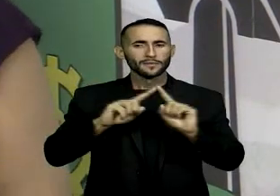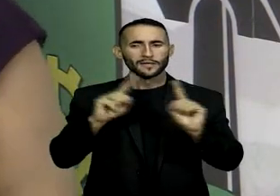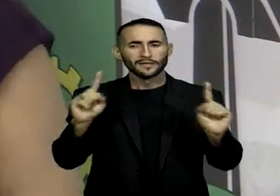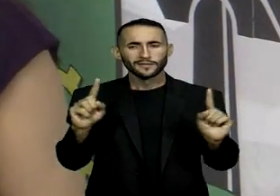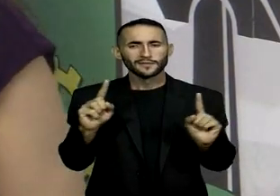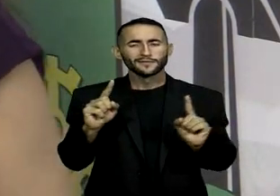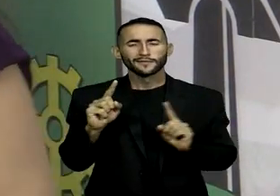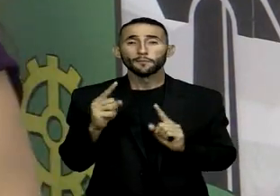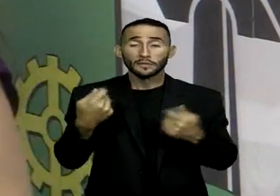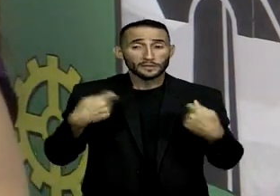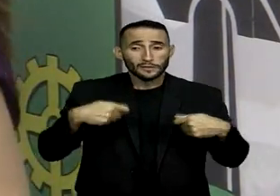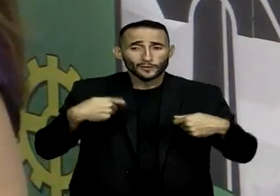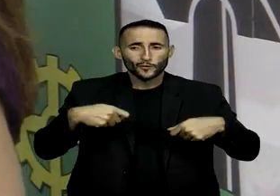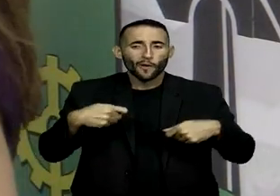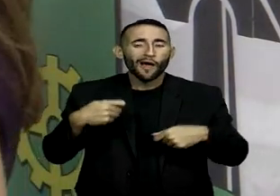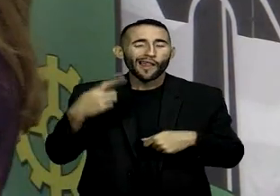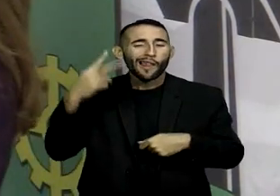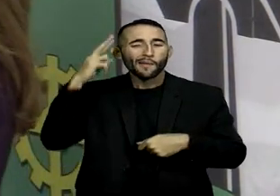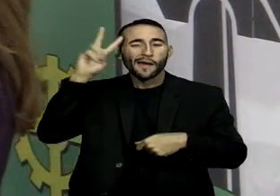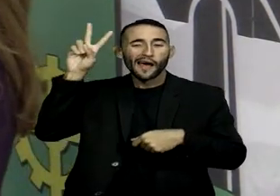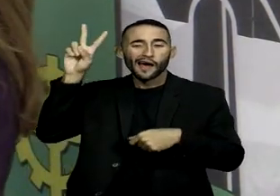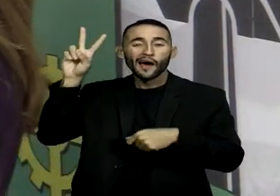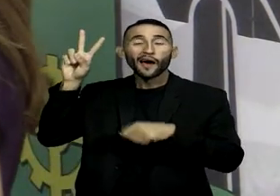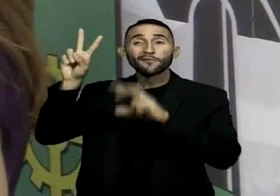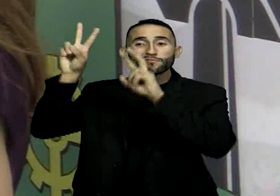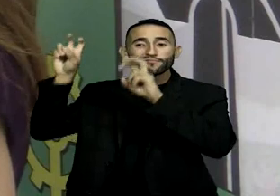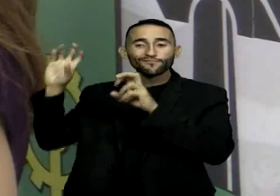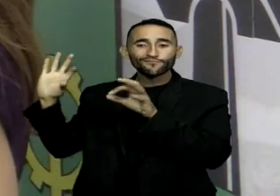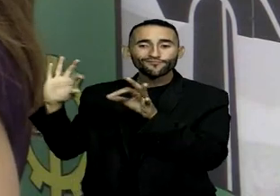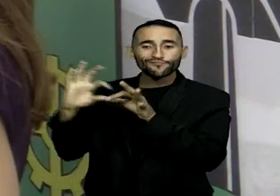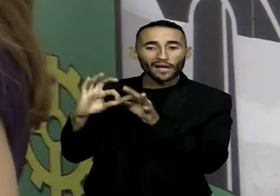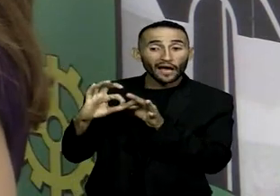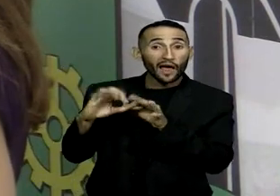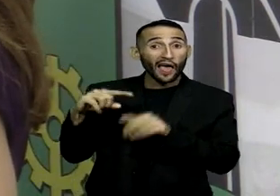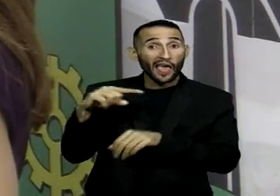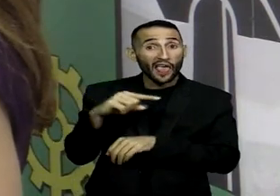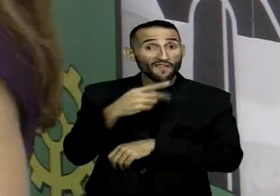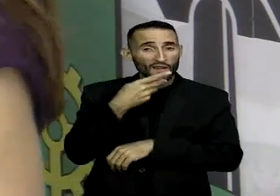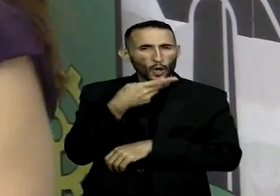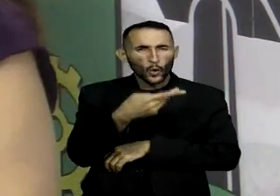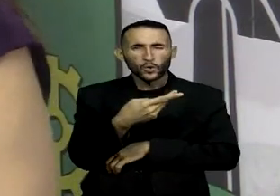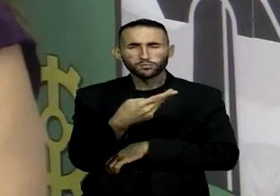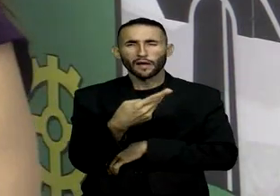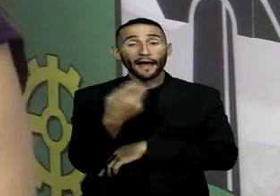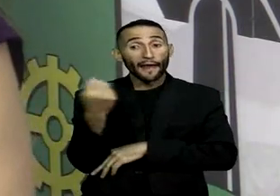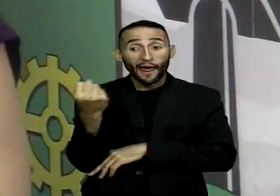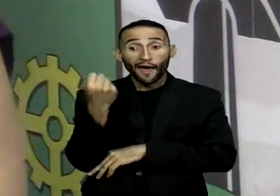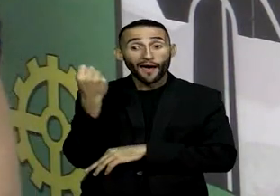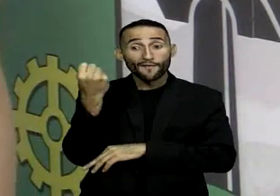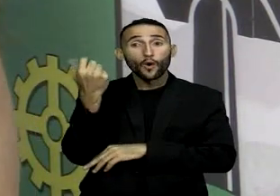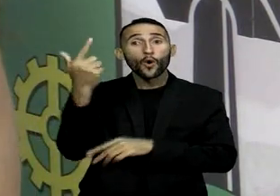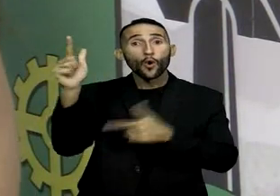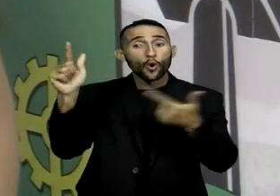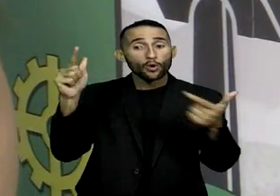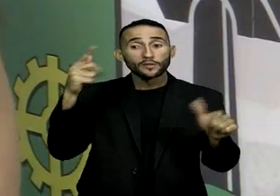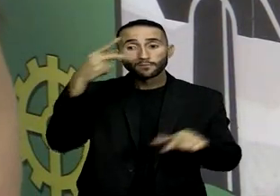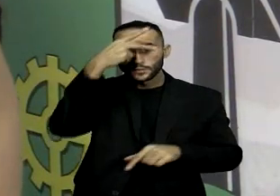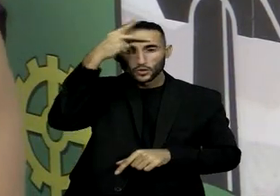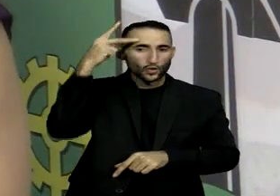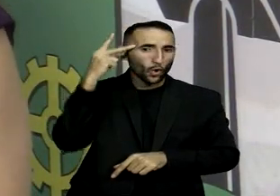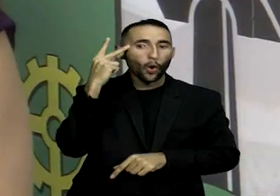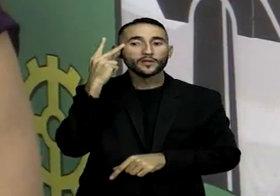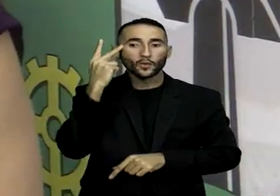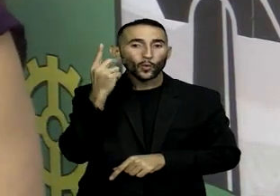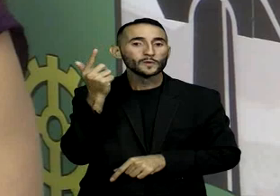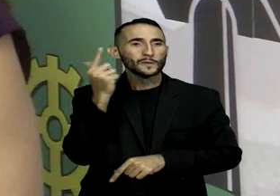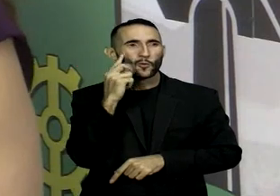também fazer referência a uma situação, porque, além da gravidade da fala dele... Pessoas que tiveram acesso devido à